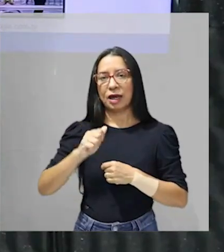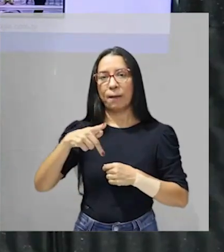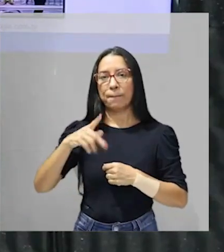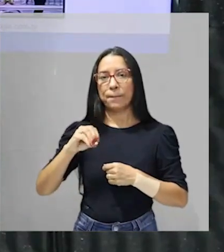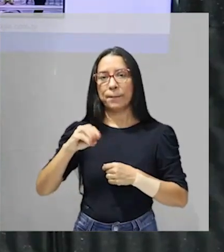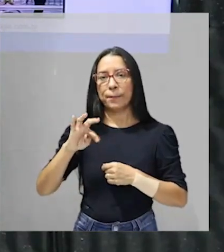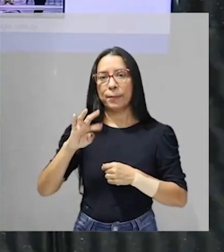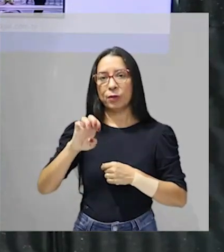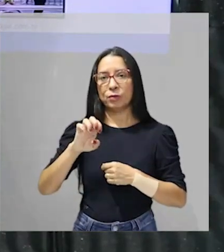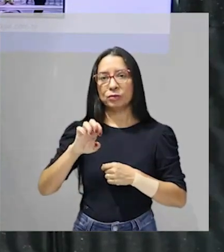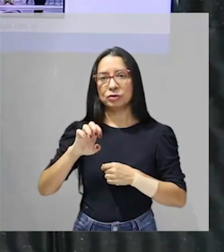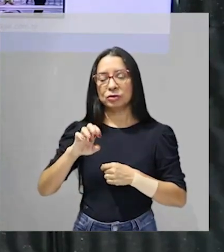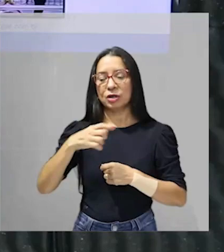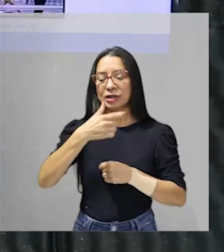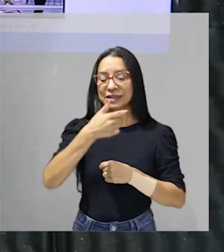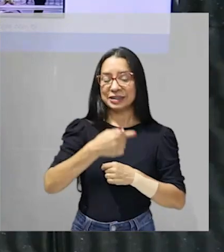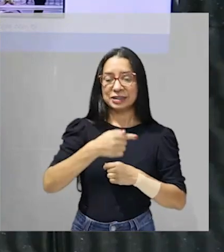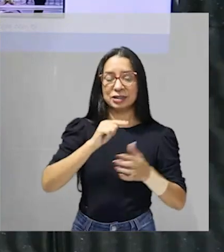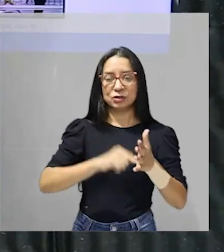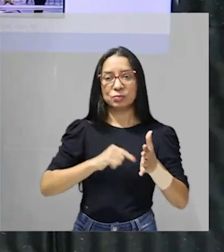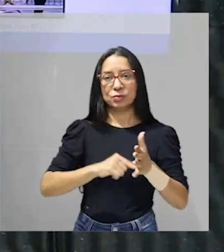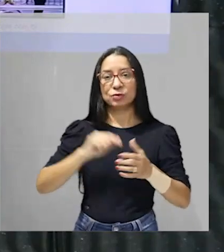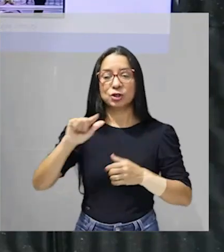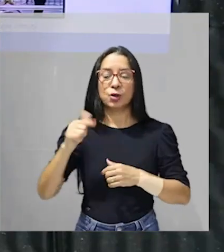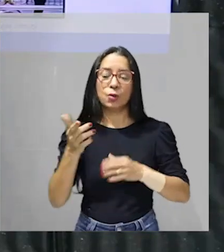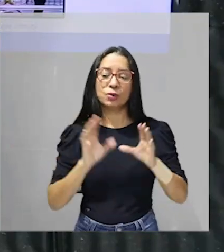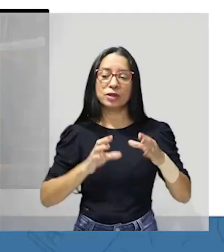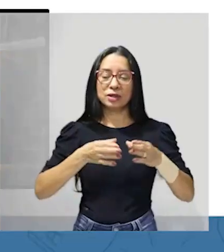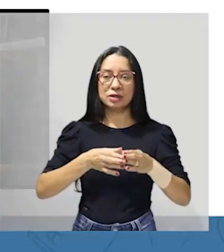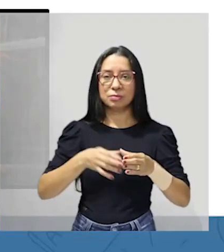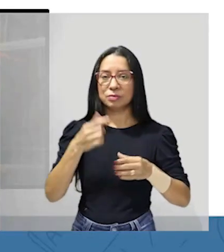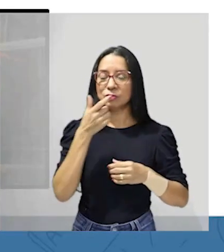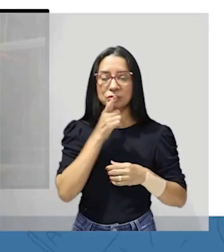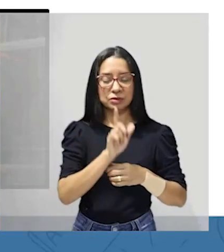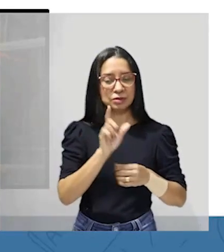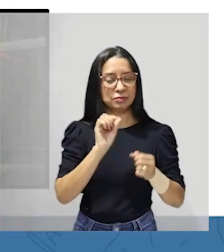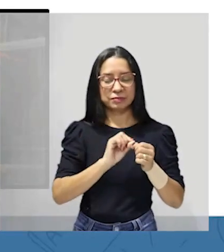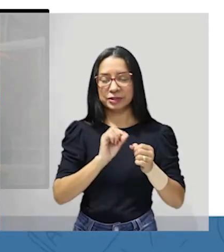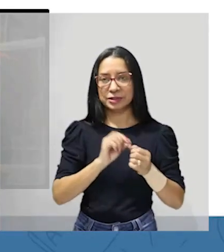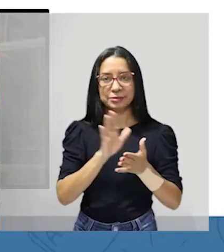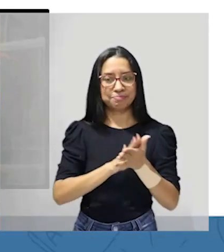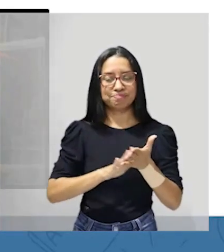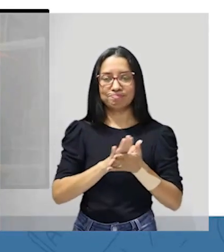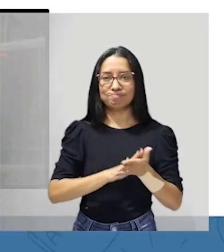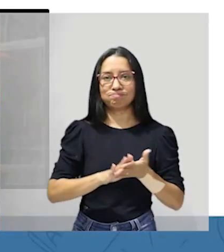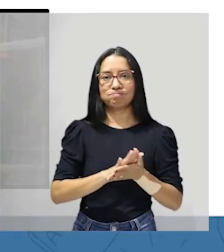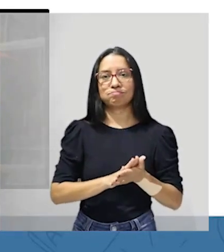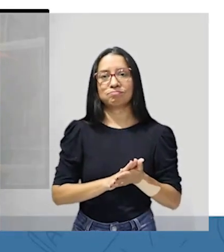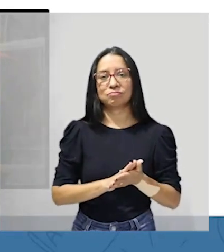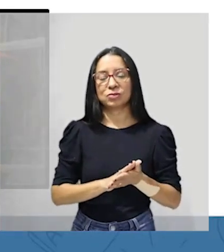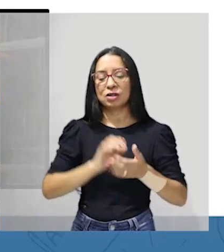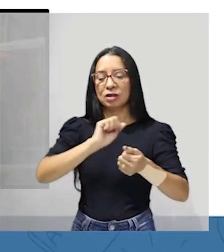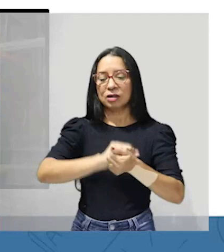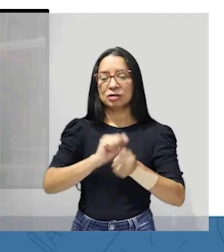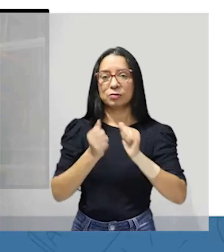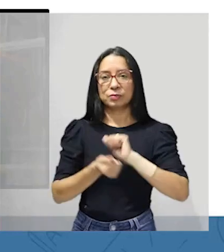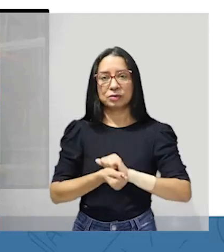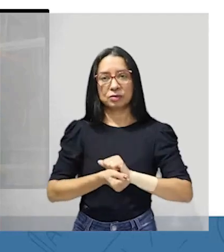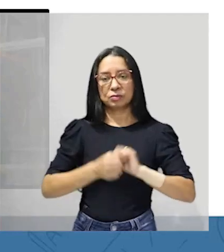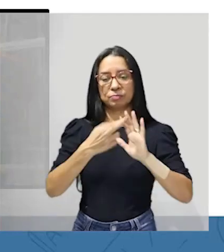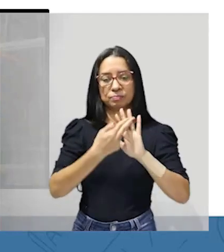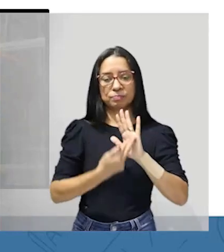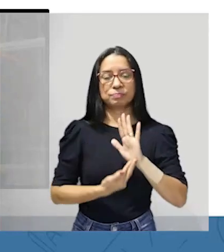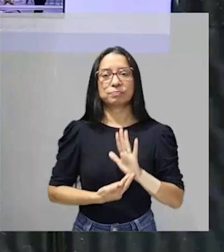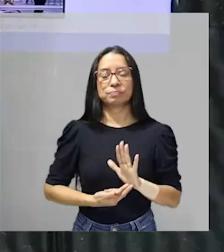quando fazer a sete pontos e a outra equipe não conseguia fazer nenhum ponto né então nós iríamos adaptando essas